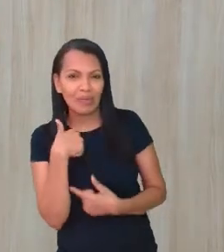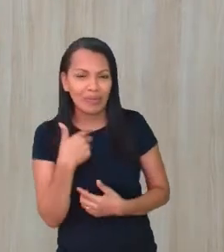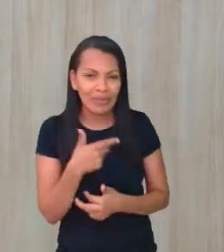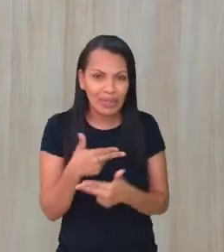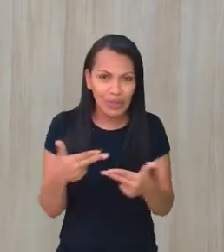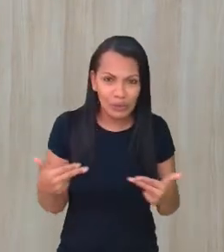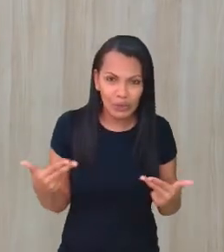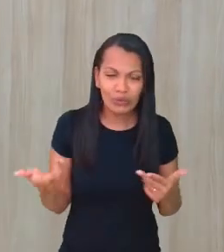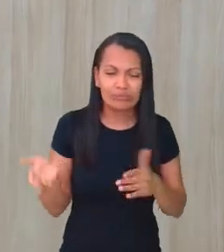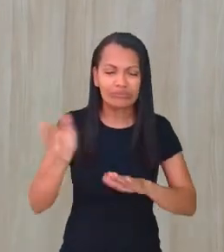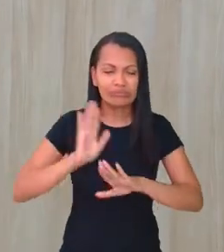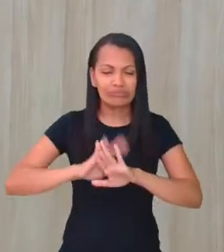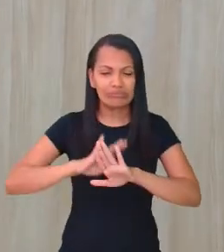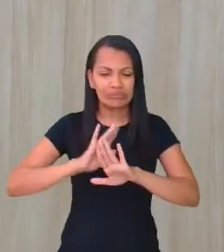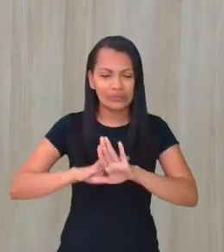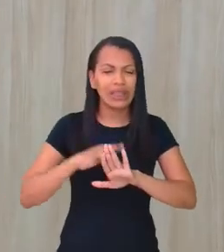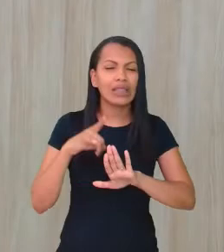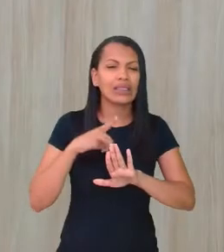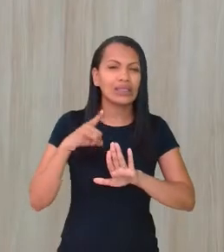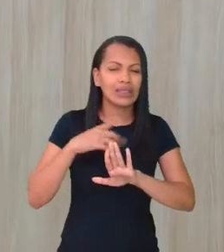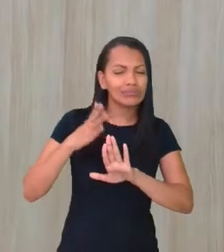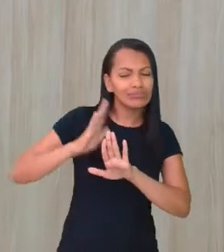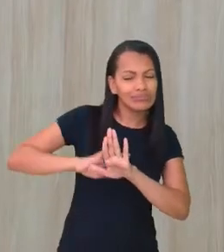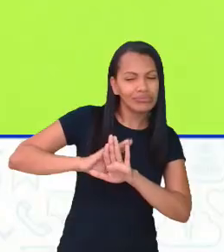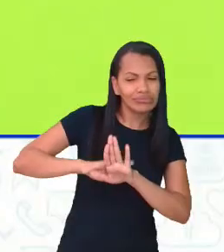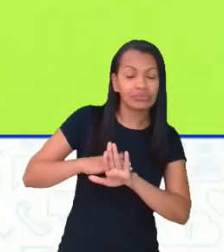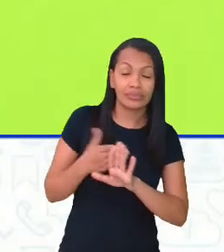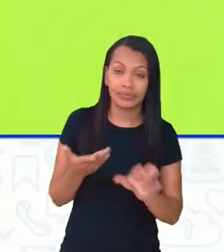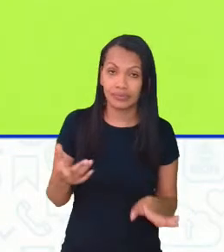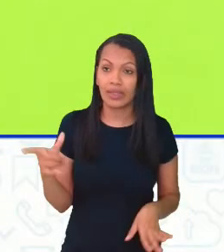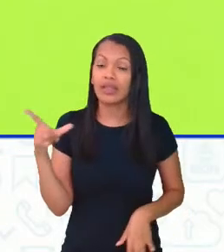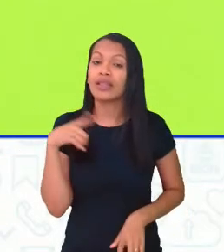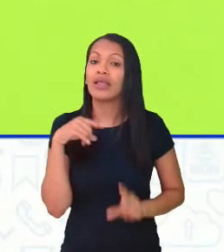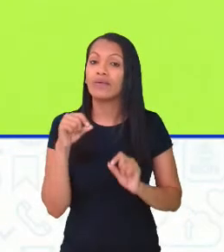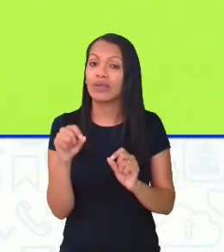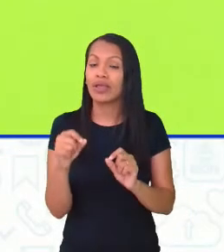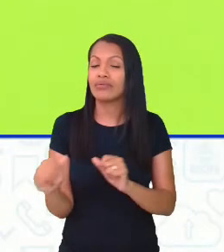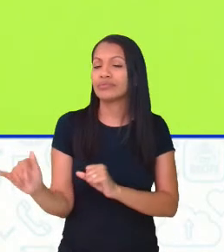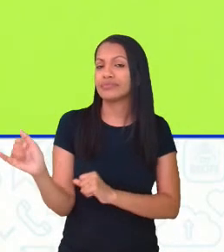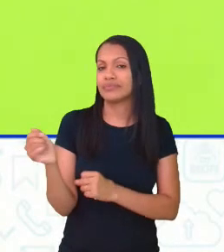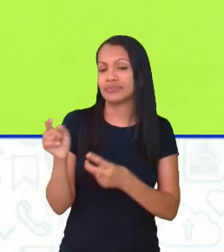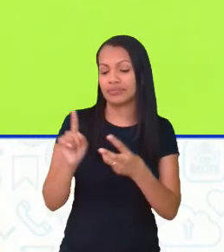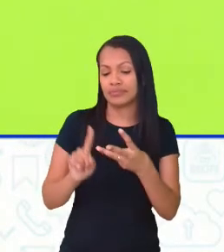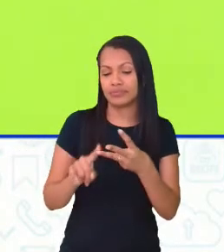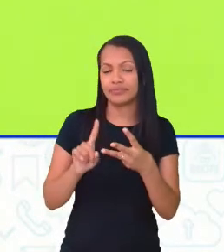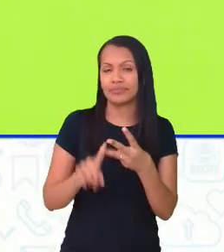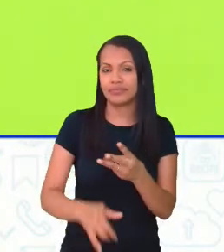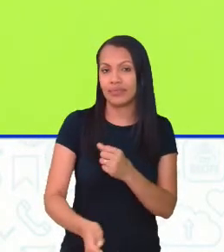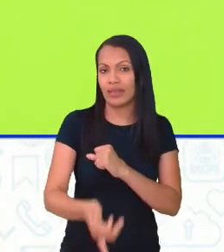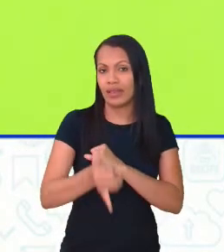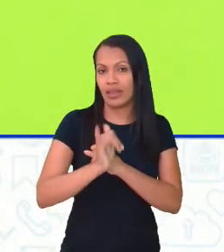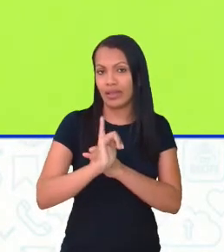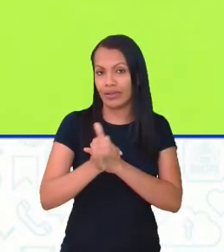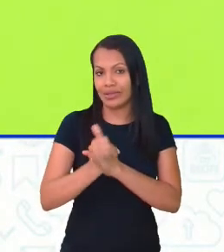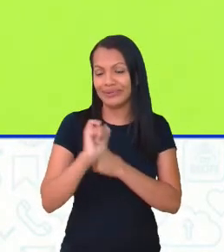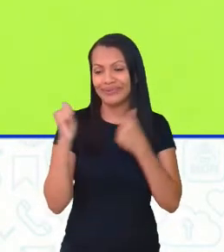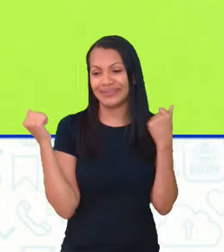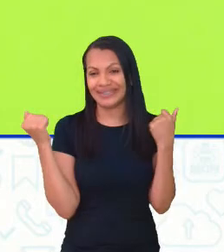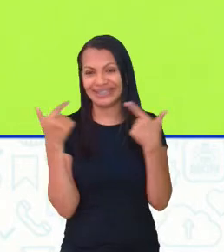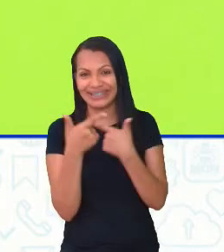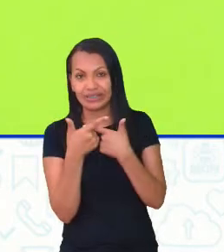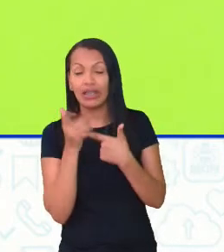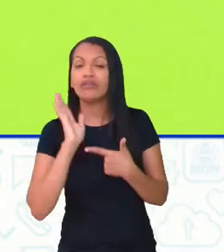certo? O que mais? A gente também tem a crônica humorística. A crônica, por si só, ela já é um